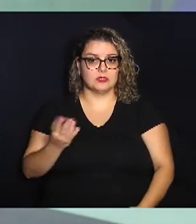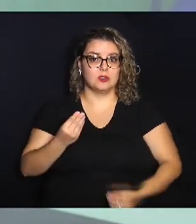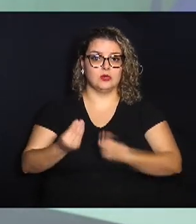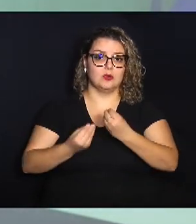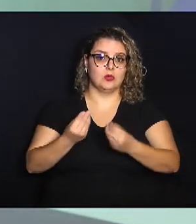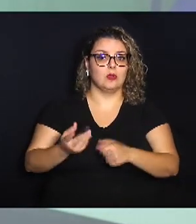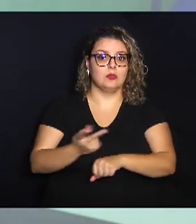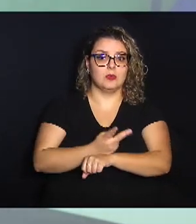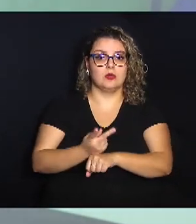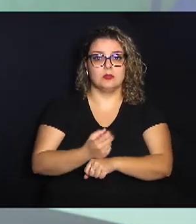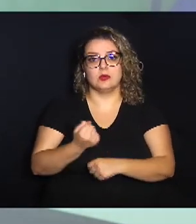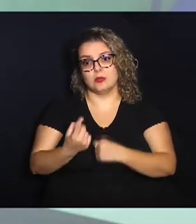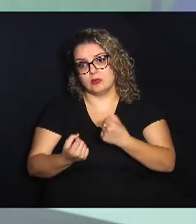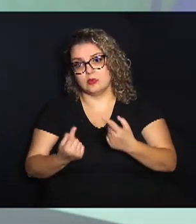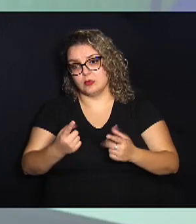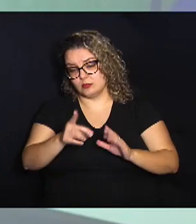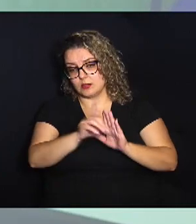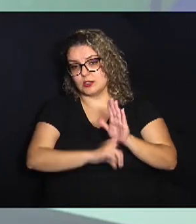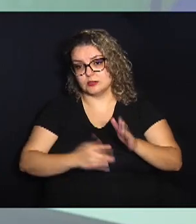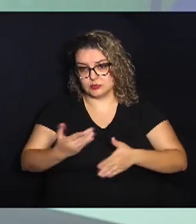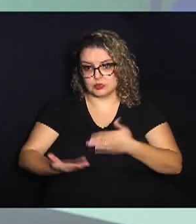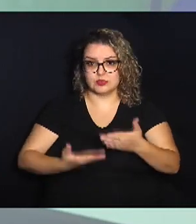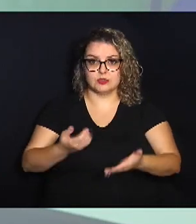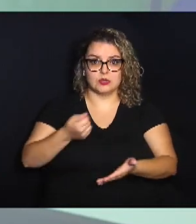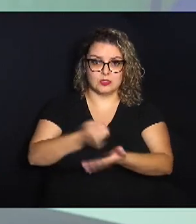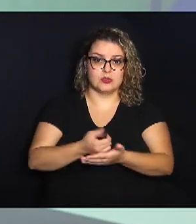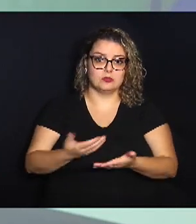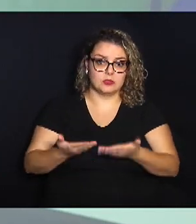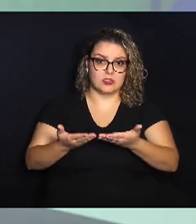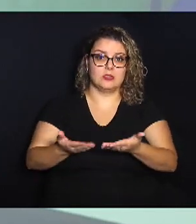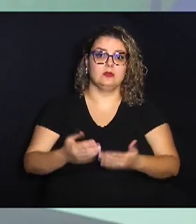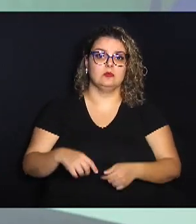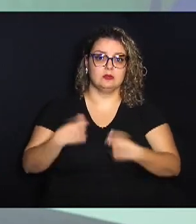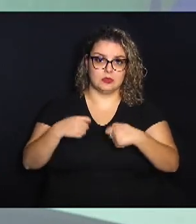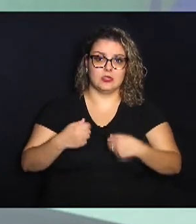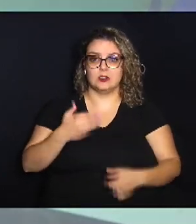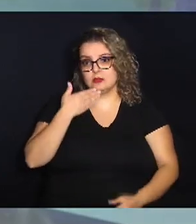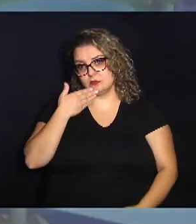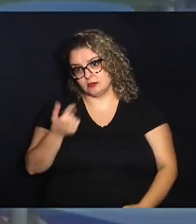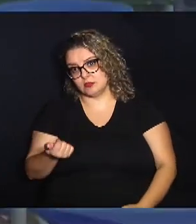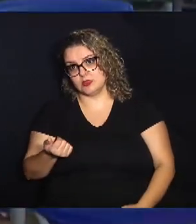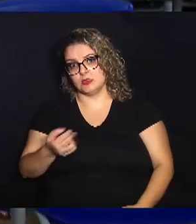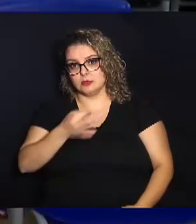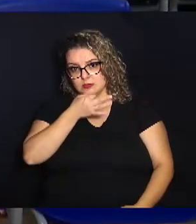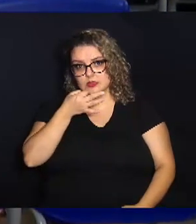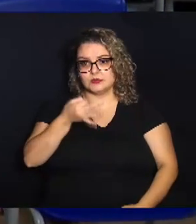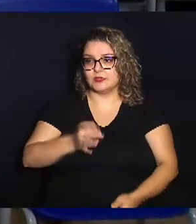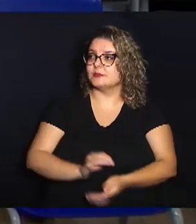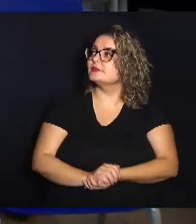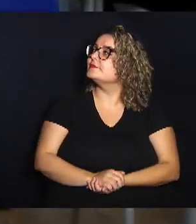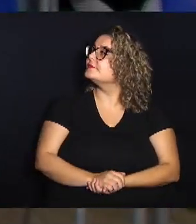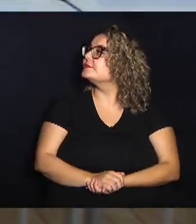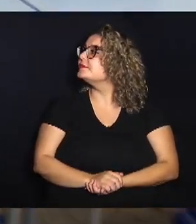quando algum desses direitos que os serviços públicos garantem para eles precisa ser melhorado, aperfeiçoado.